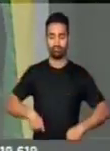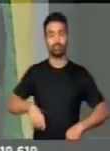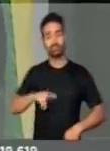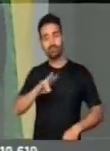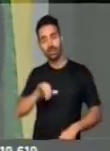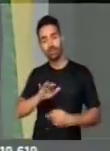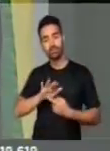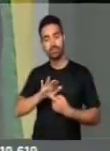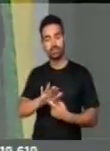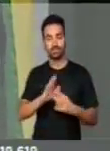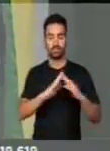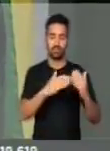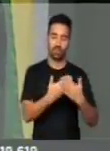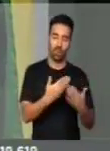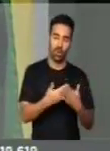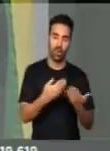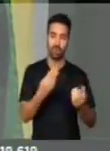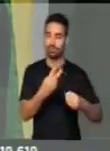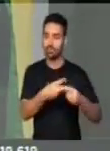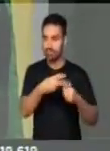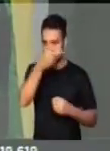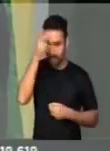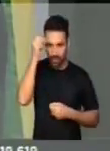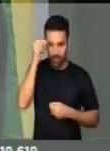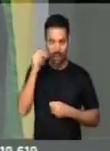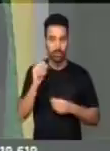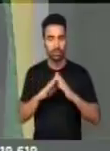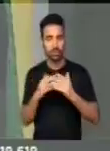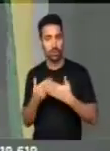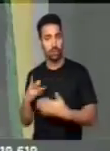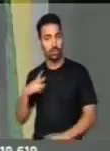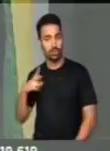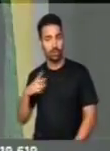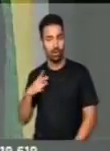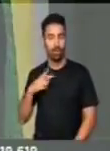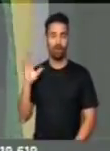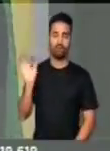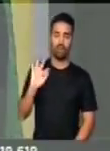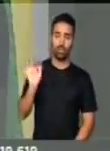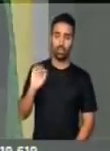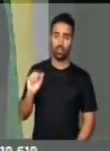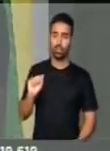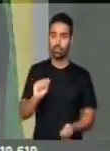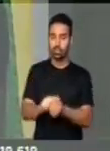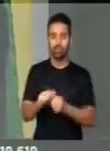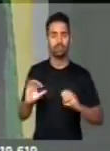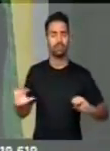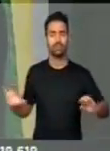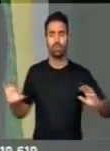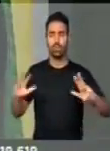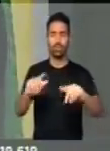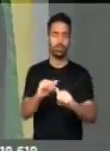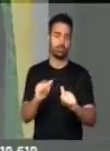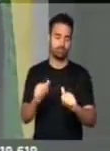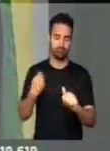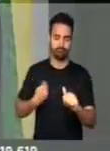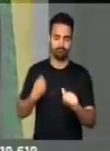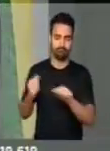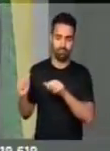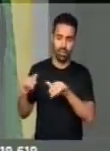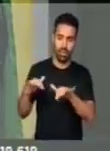as escolas municipais, estaduais, as escolas particulares, as faculdades também, todas vão estar presentes. E nós também vamos